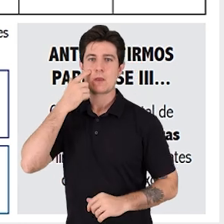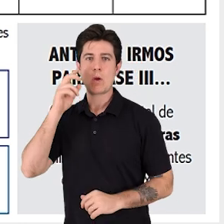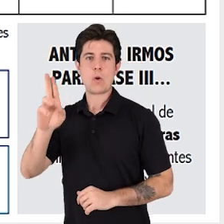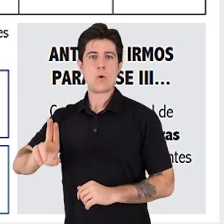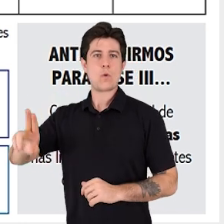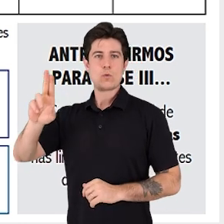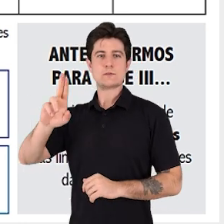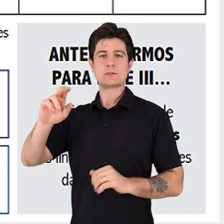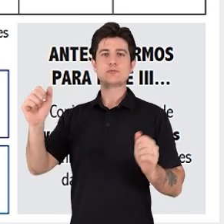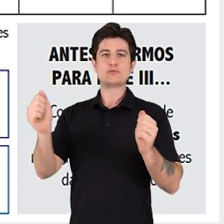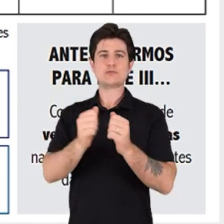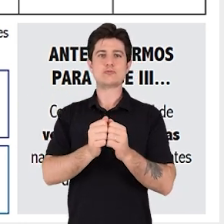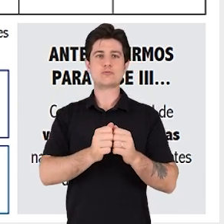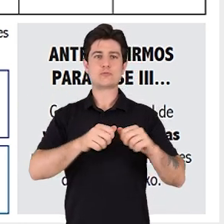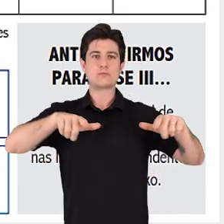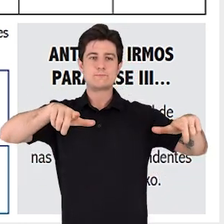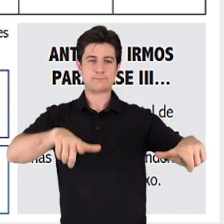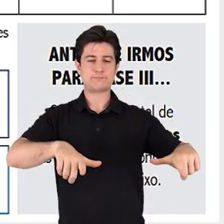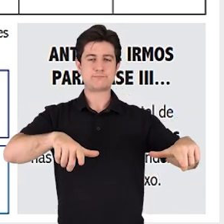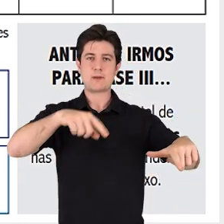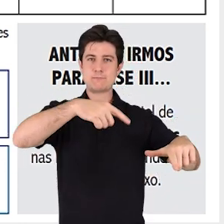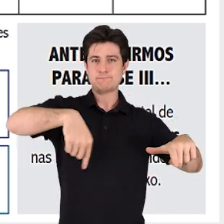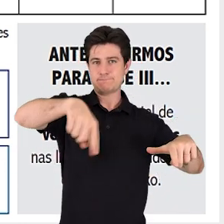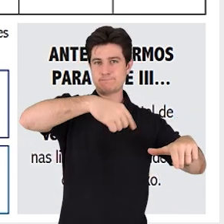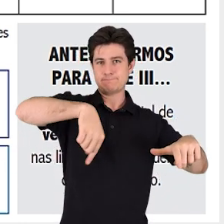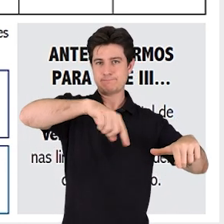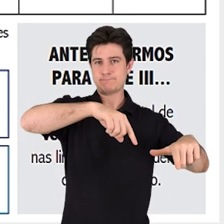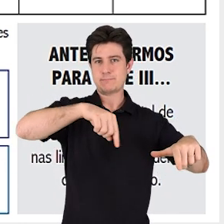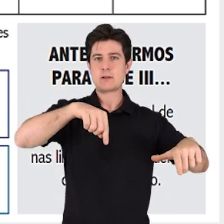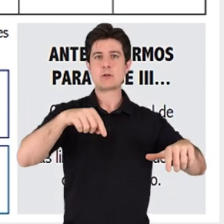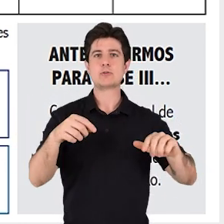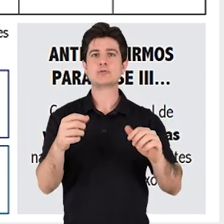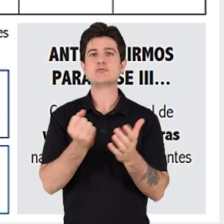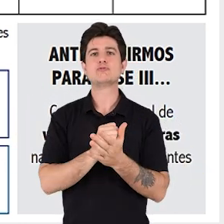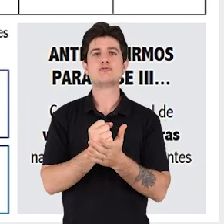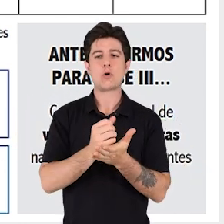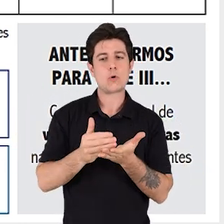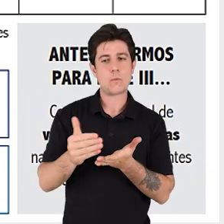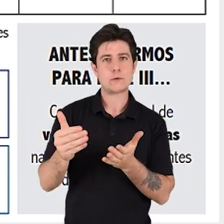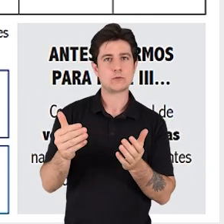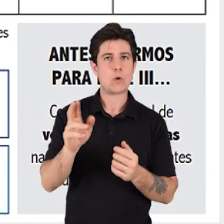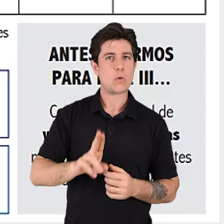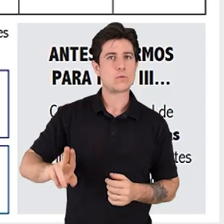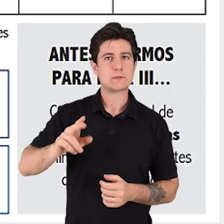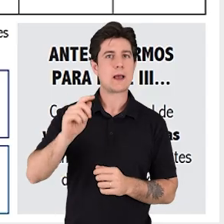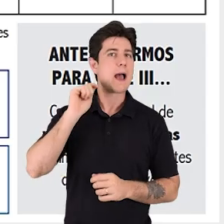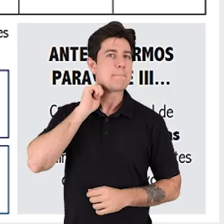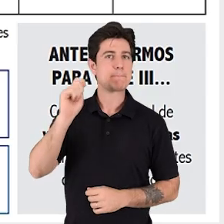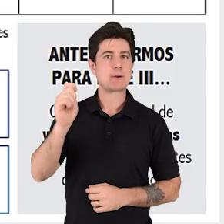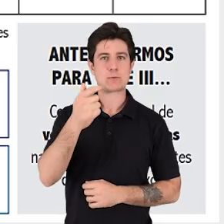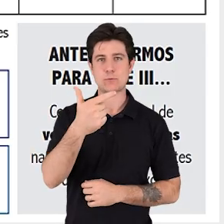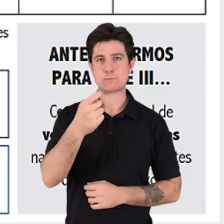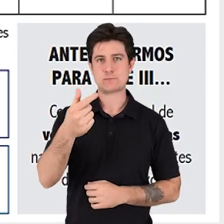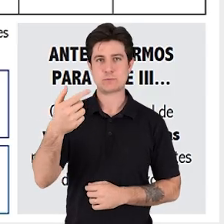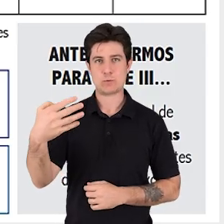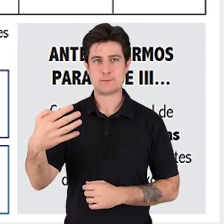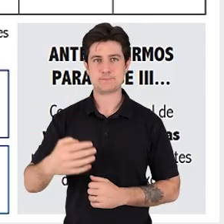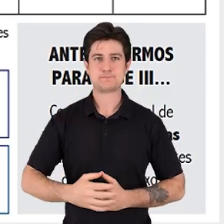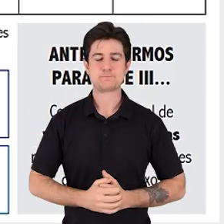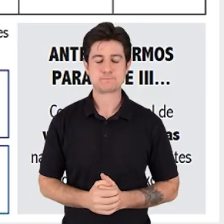tratado neste vídeo é utilizado em conjunto com a roleta das obrigações, incluída no jogo a partir de abril de 2024.